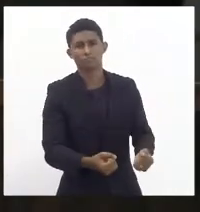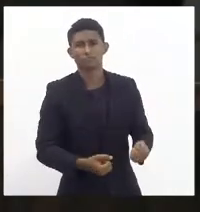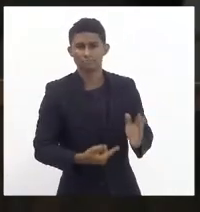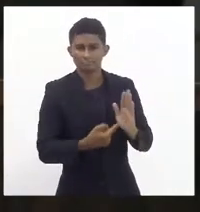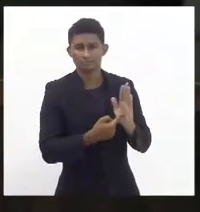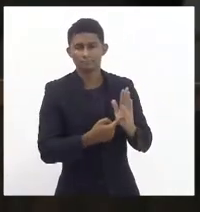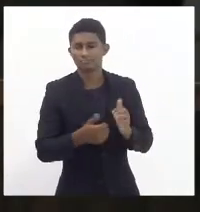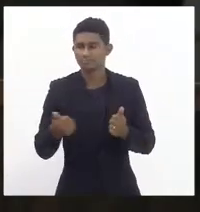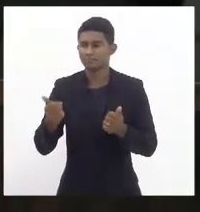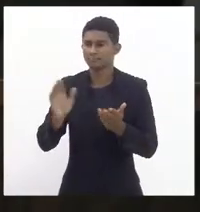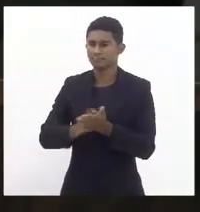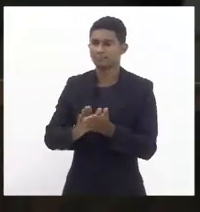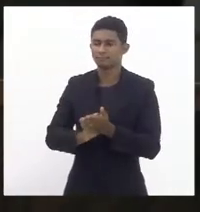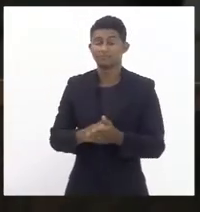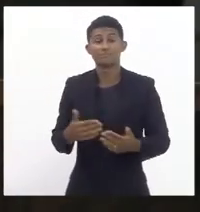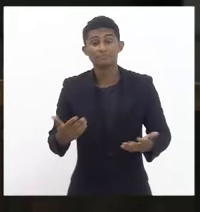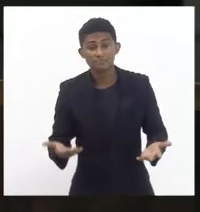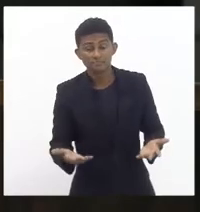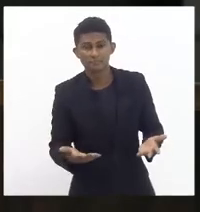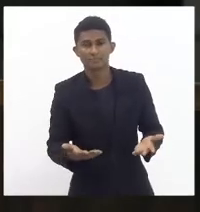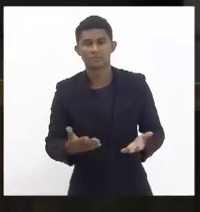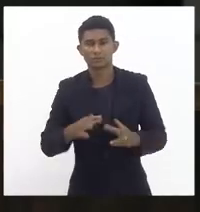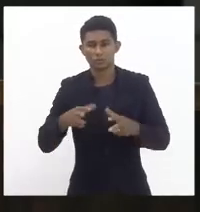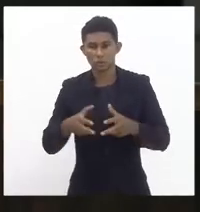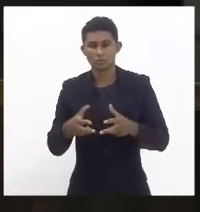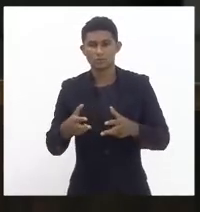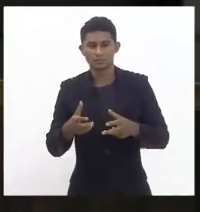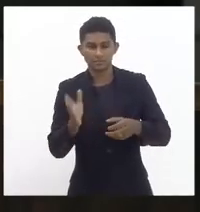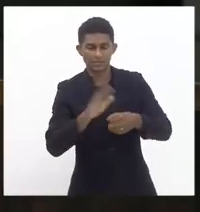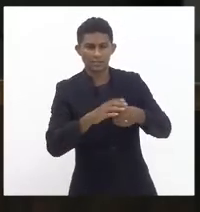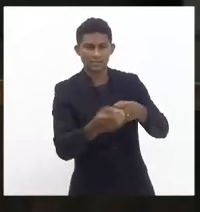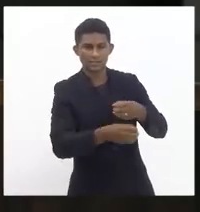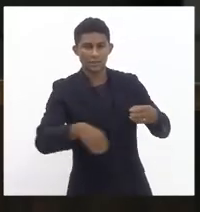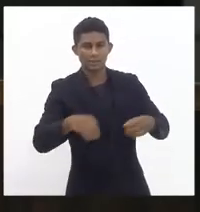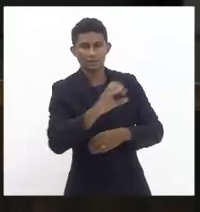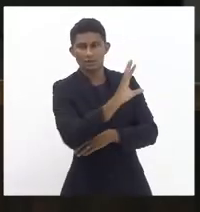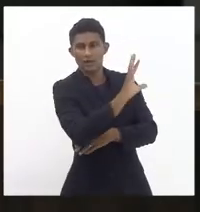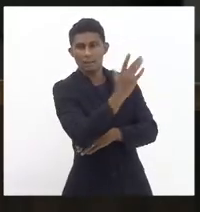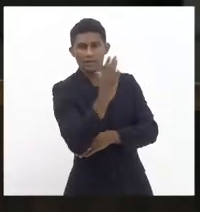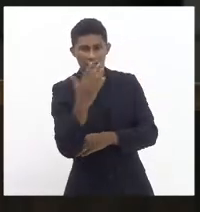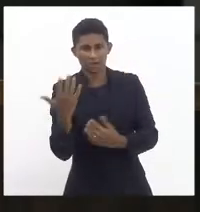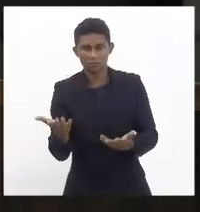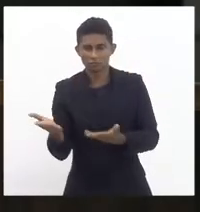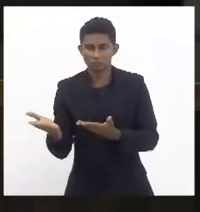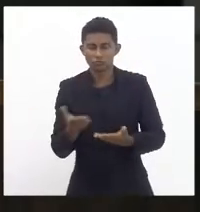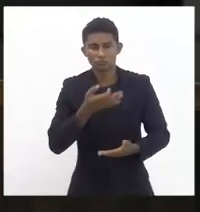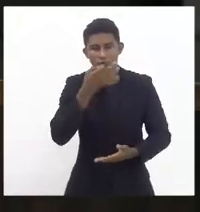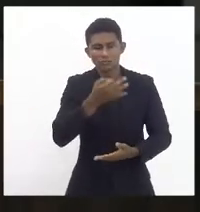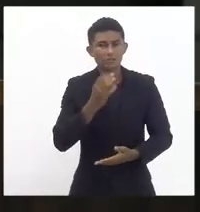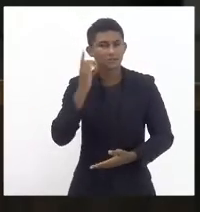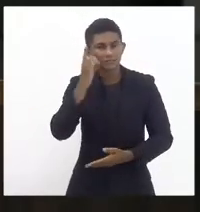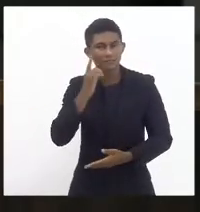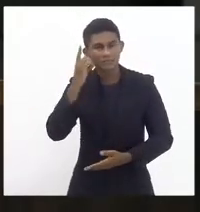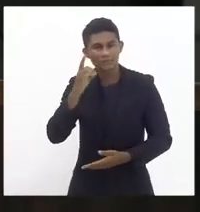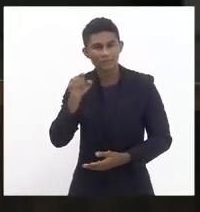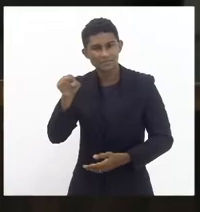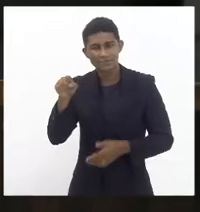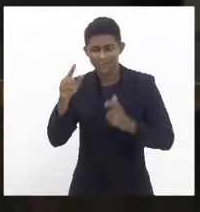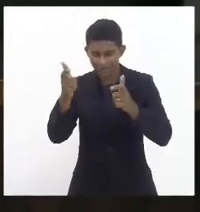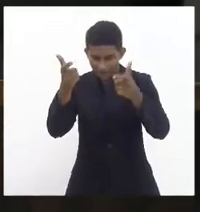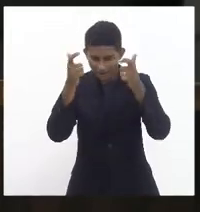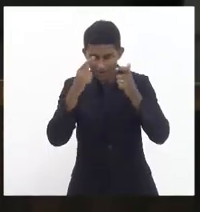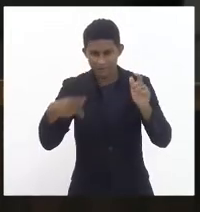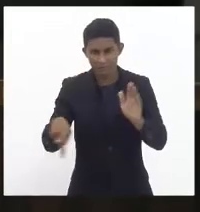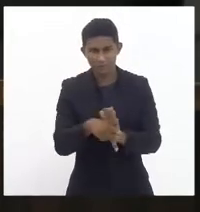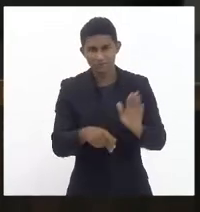Parabéns pela comissão de saneamento ambiental a nobre deputada a presidente da Comissão a rainha da